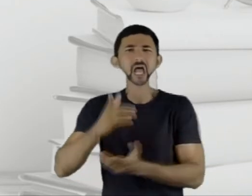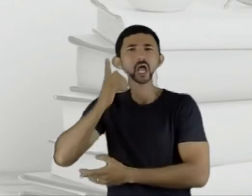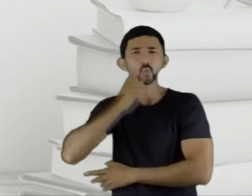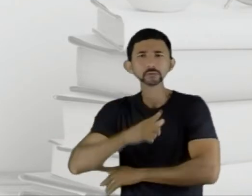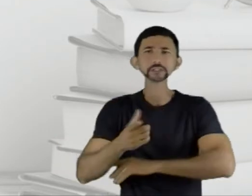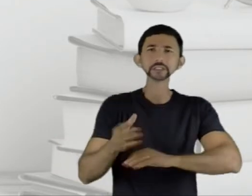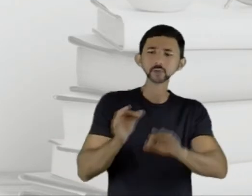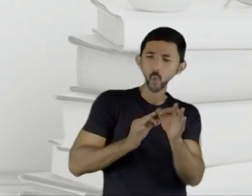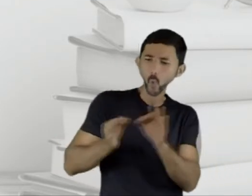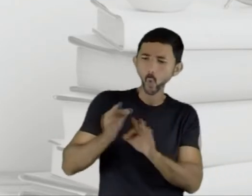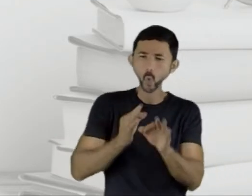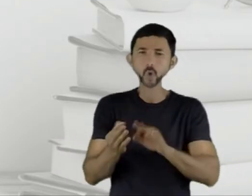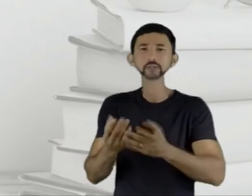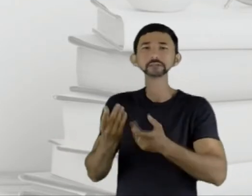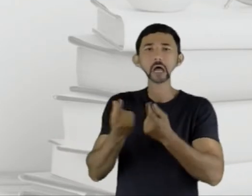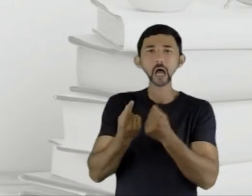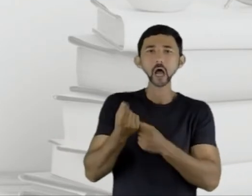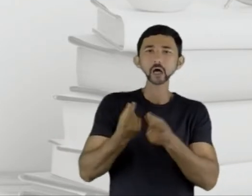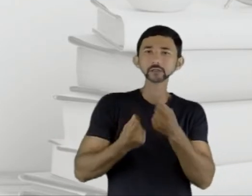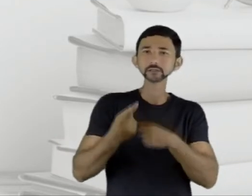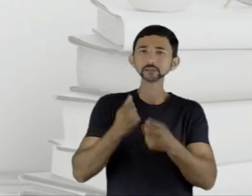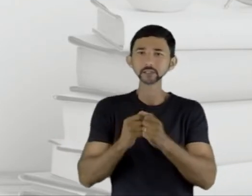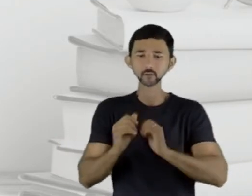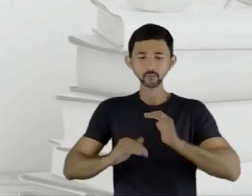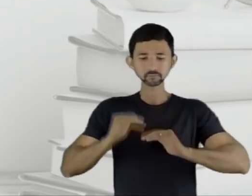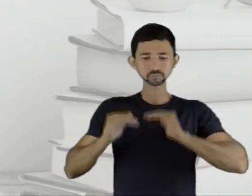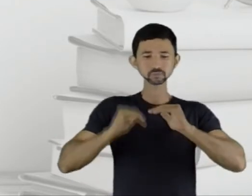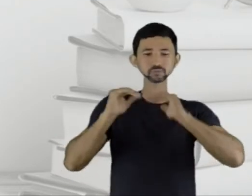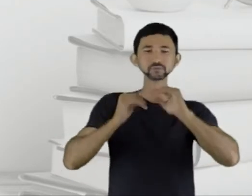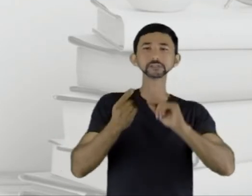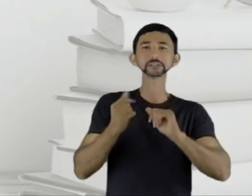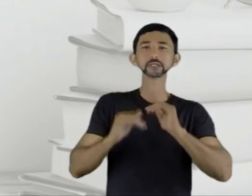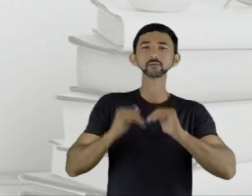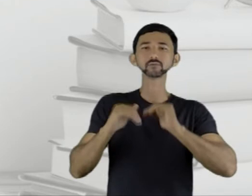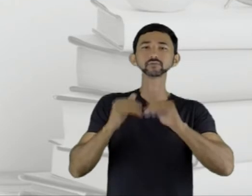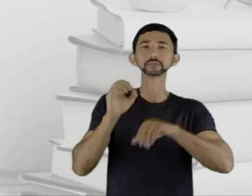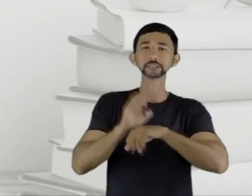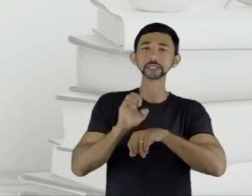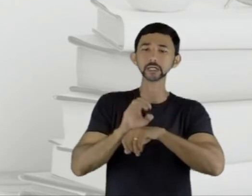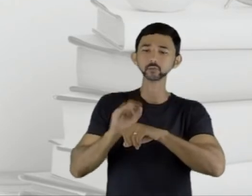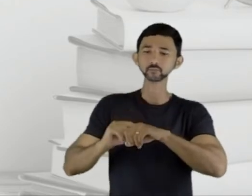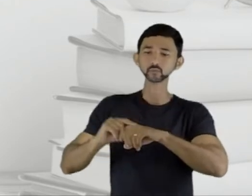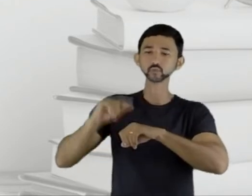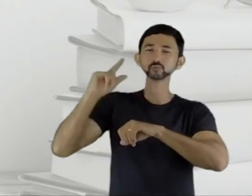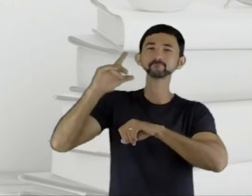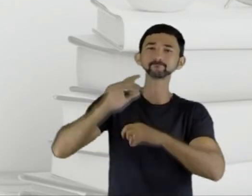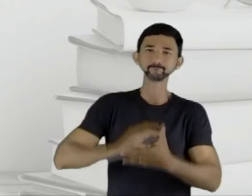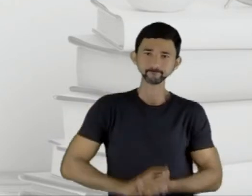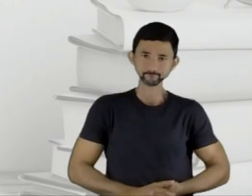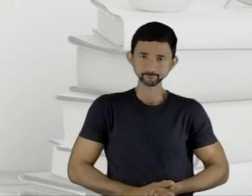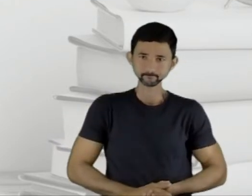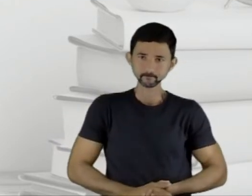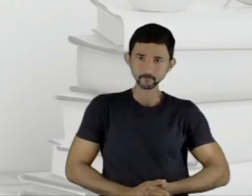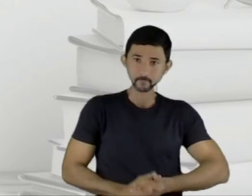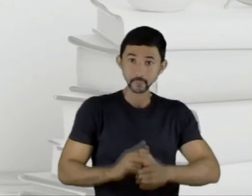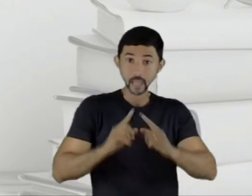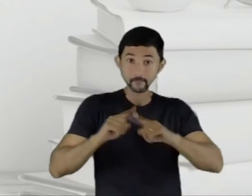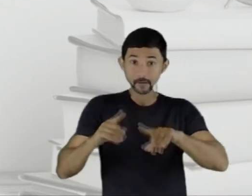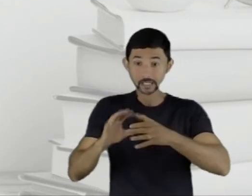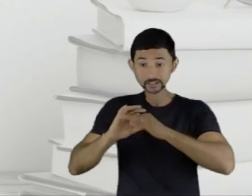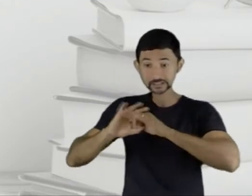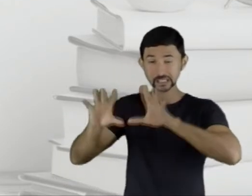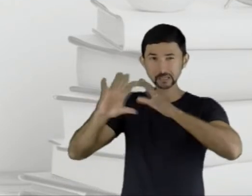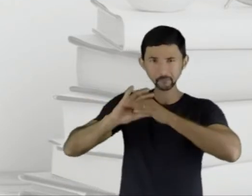conseguindo manter a economia. Na verdade, a gente está elevando a economia do Estado, tá? Mas, por causa desse